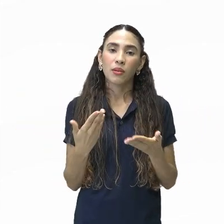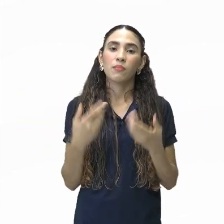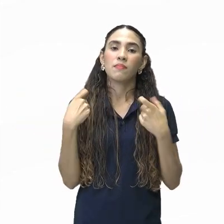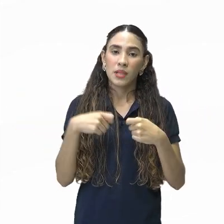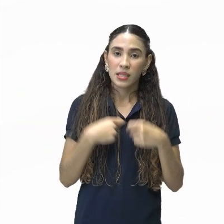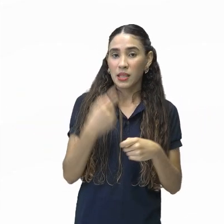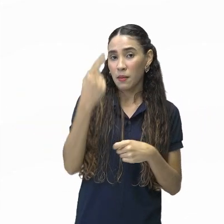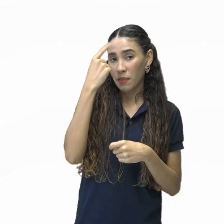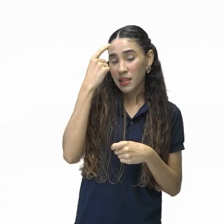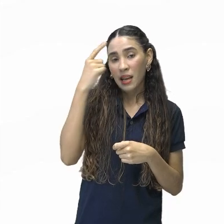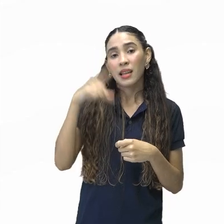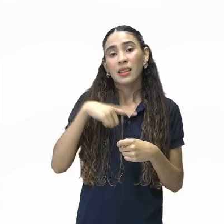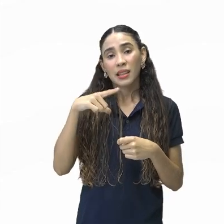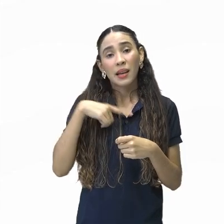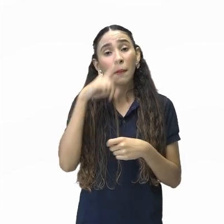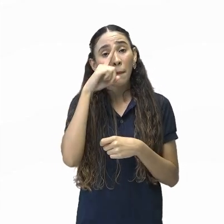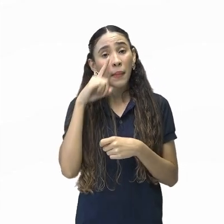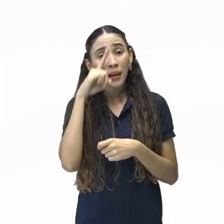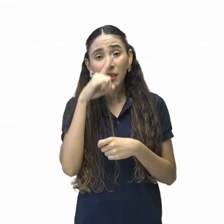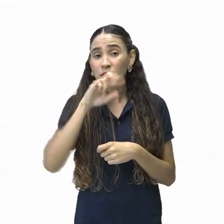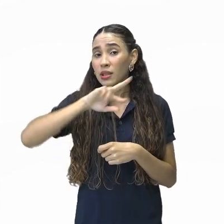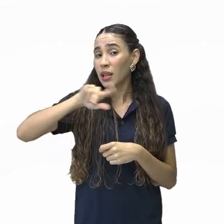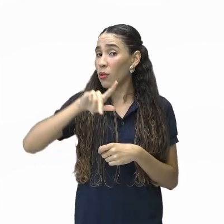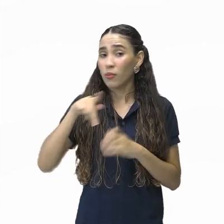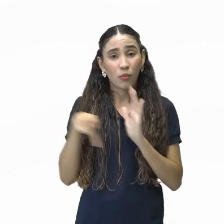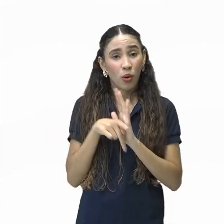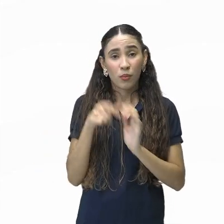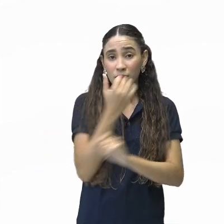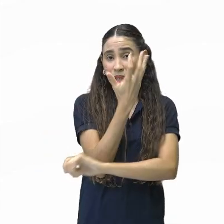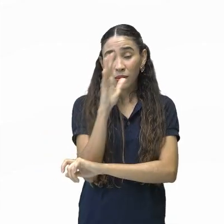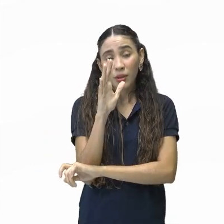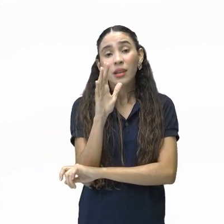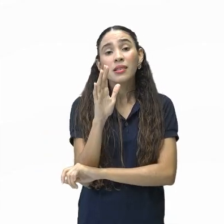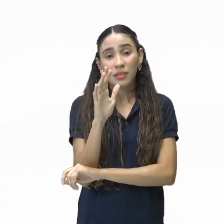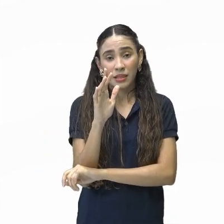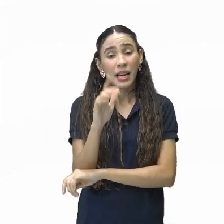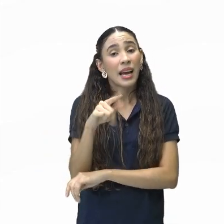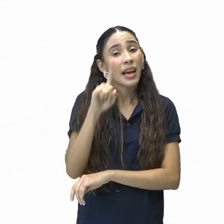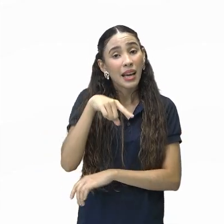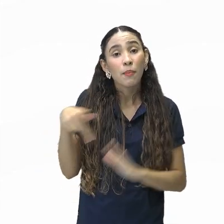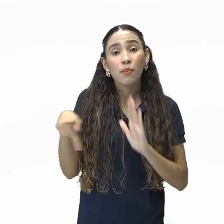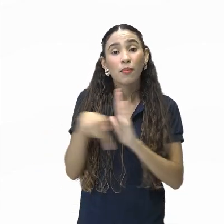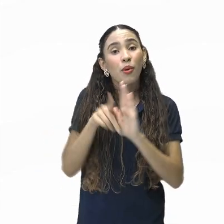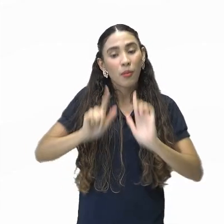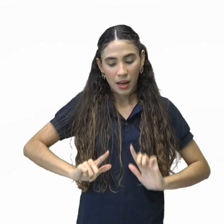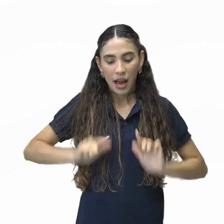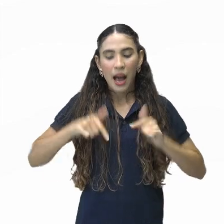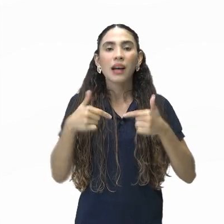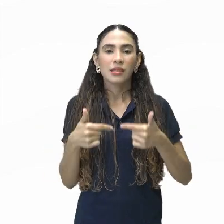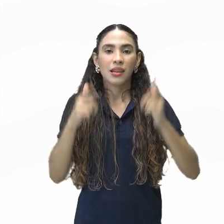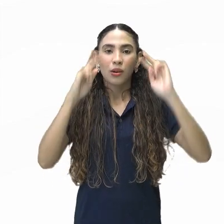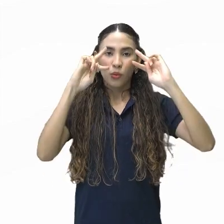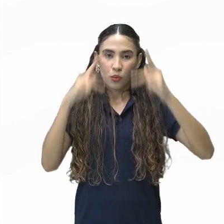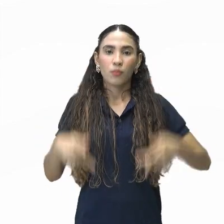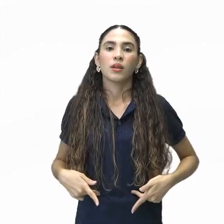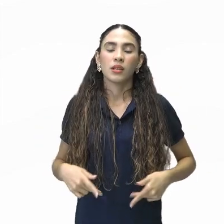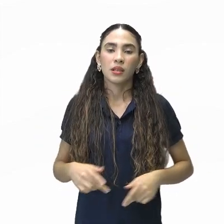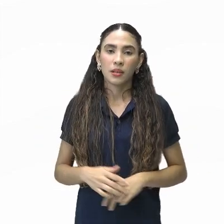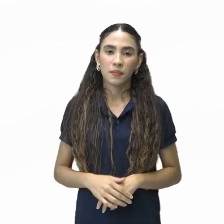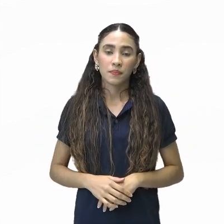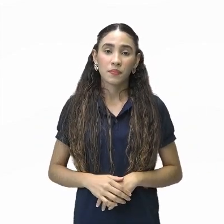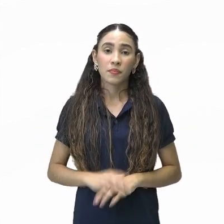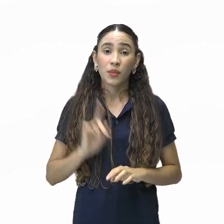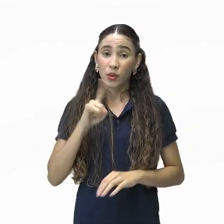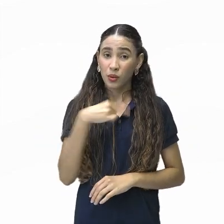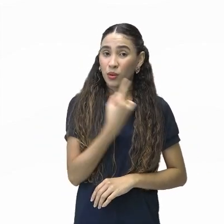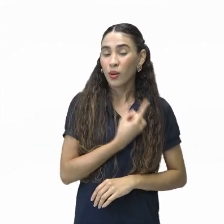que existem ameaças que não vêm da natureza, pessoal. Infelizmente, vêm mesmo da nossa espécie, a espécie humana.